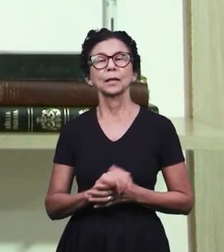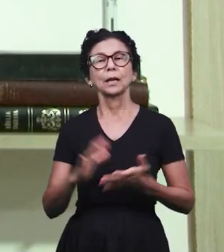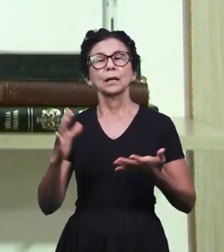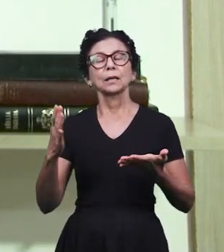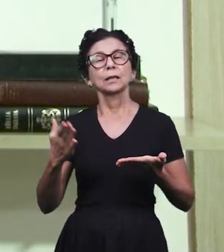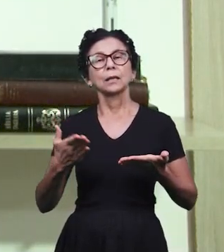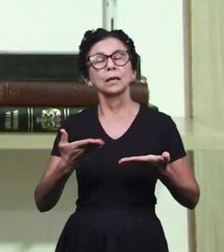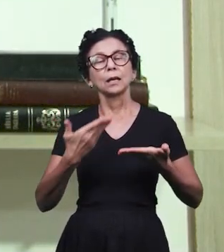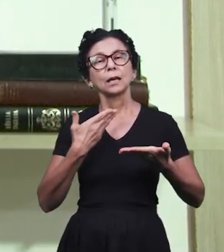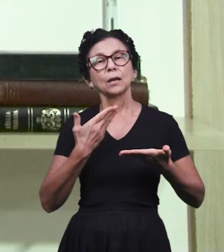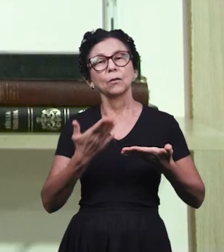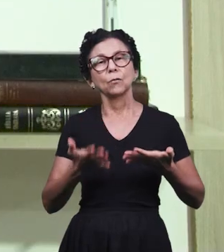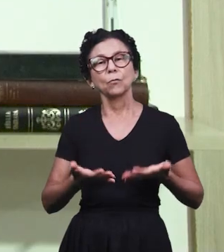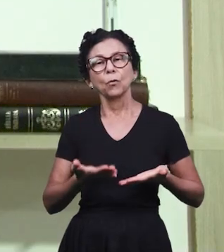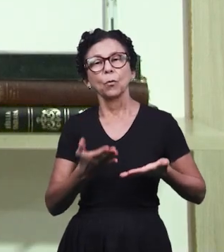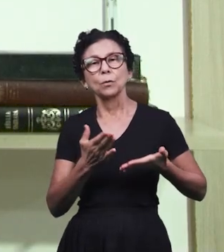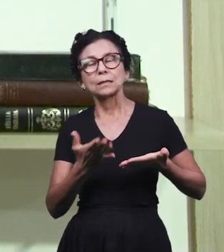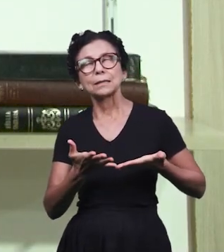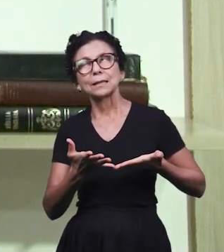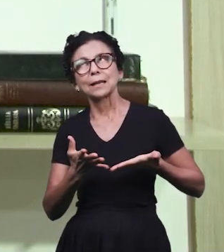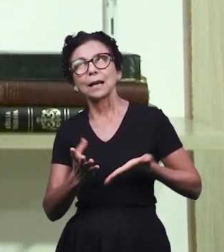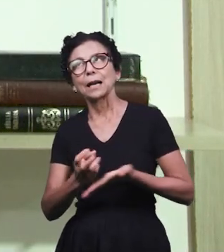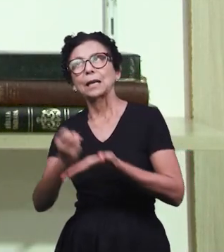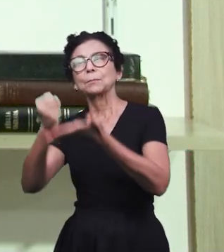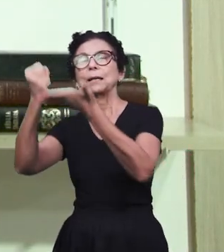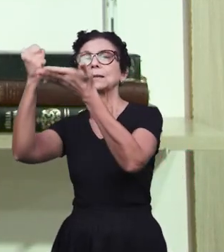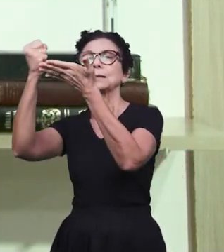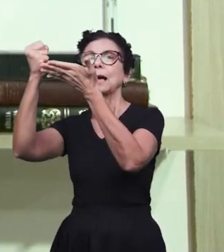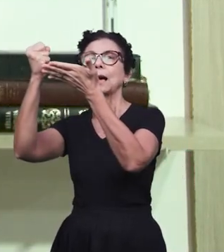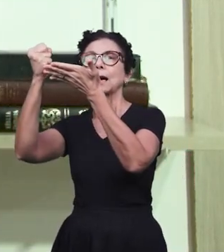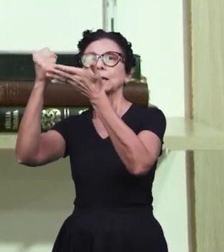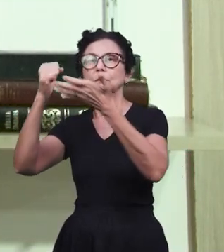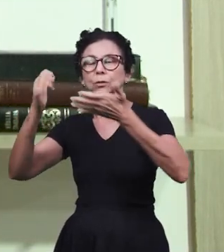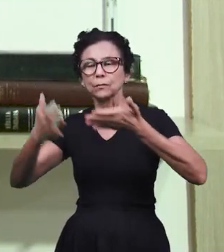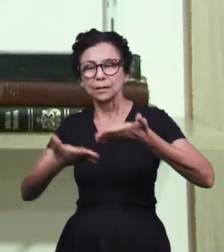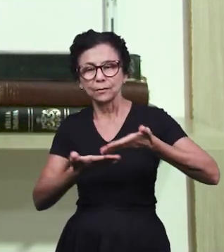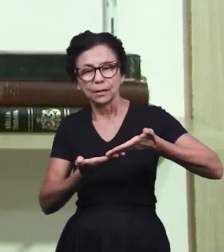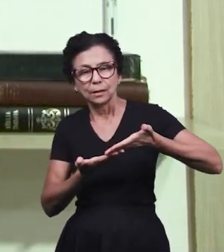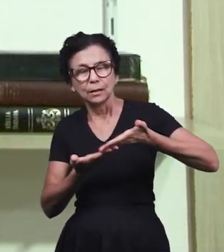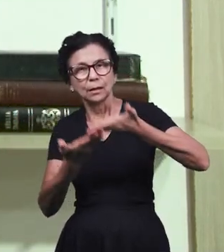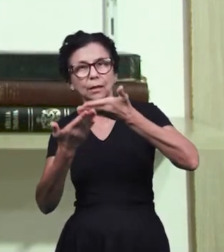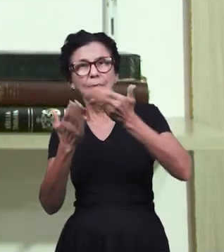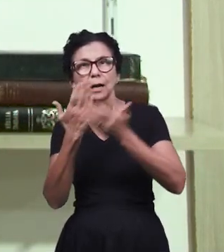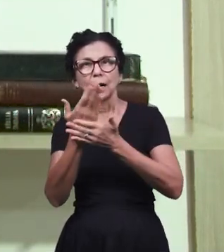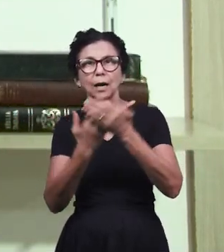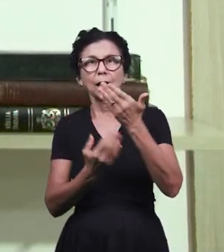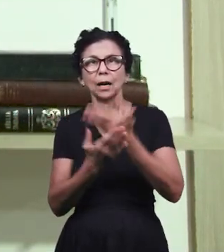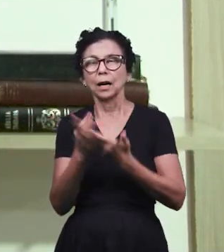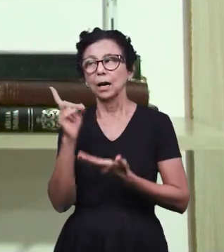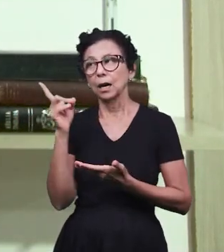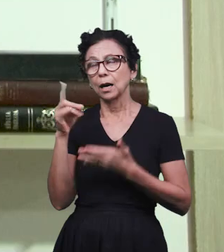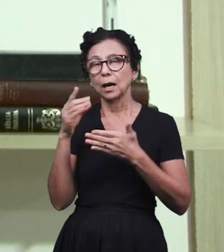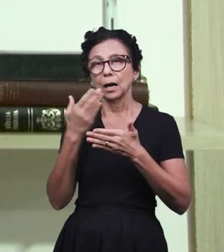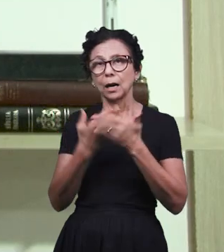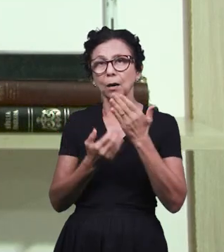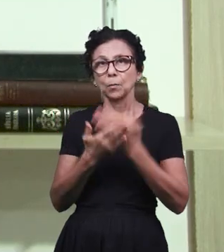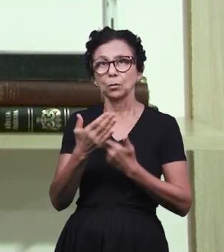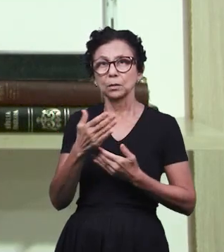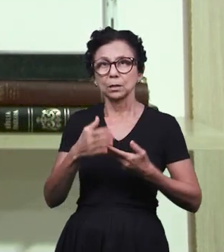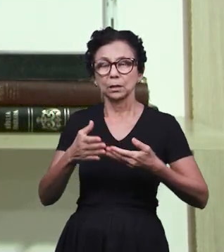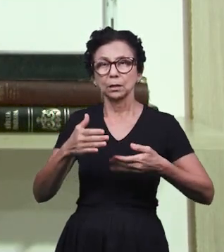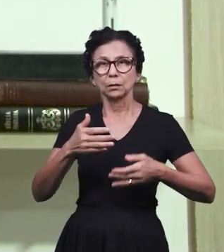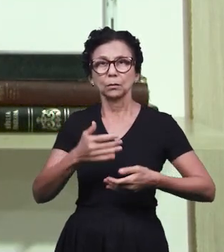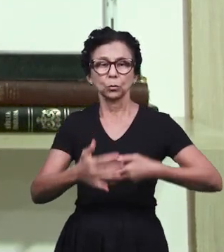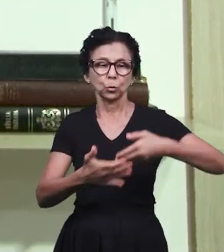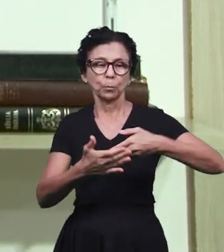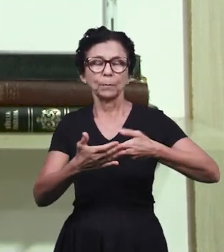escutarei. Essa criança está percebendo ali partes do corpo, o ouvido, e isso reforça o aprendizado.